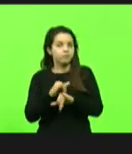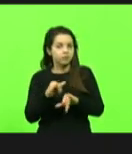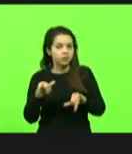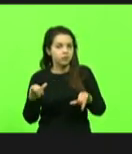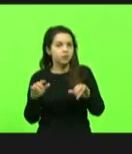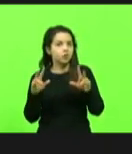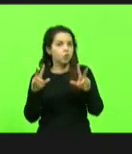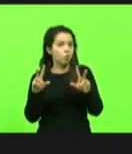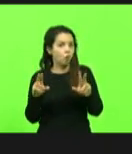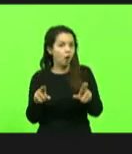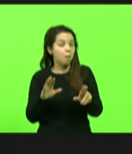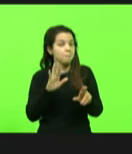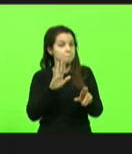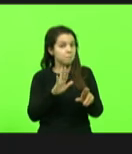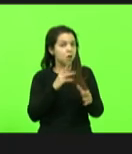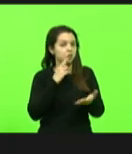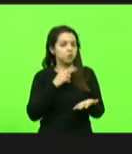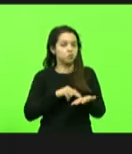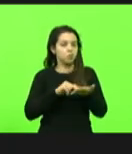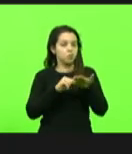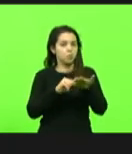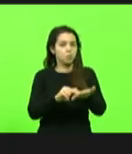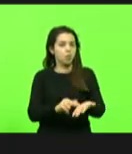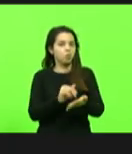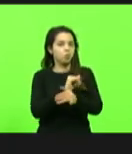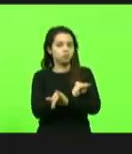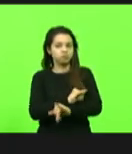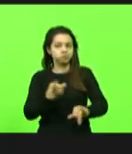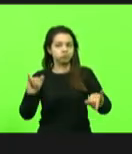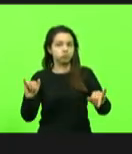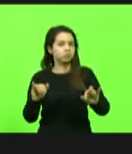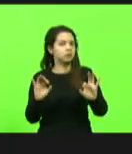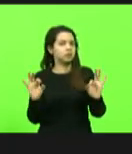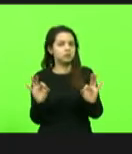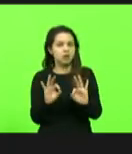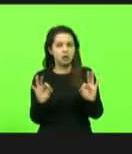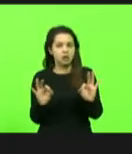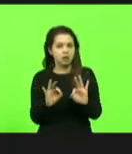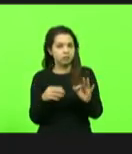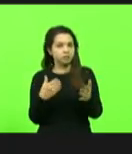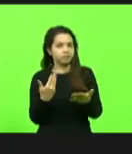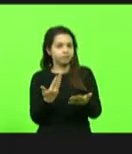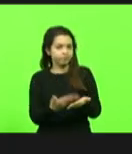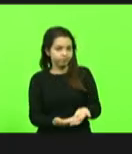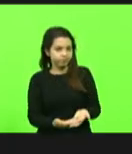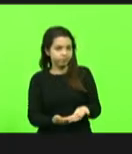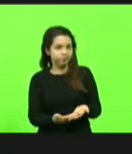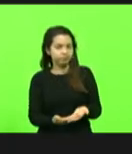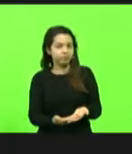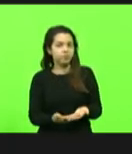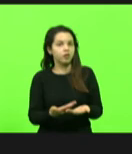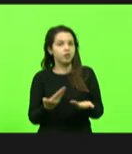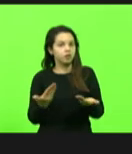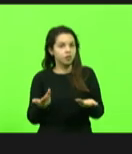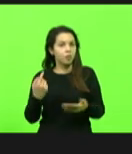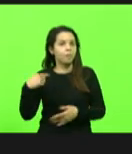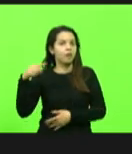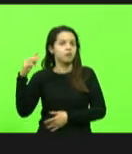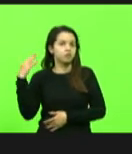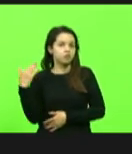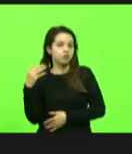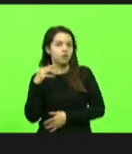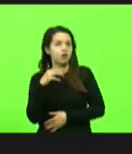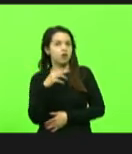foi publicada até o momento. Na última reunião da CIB, devido ao avanço, CIB Saúde, devido ao avanço